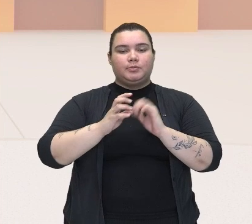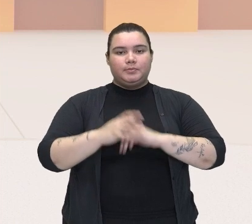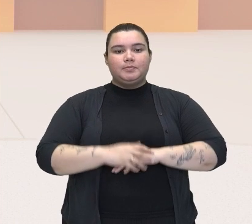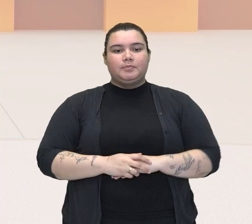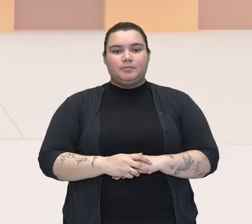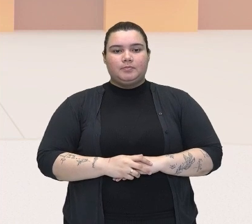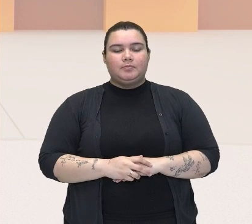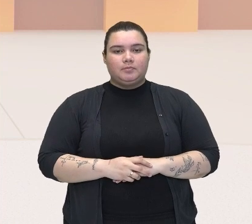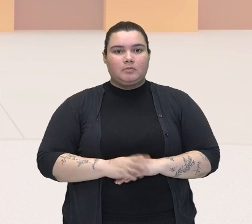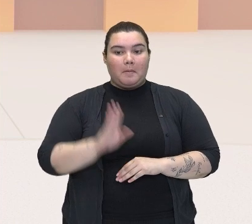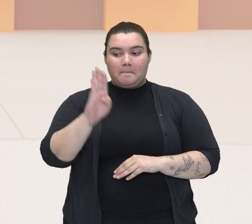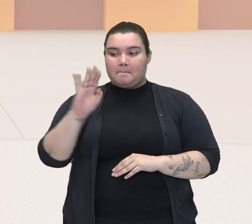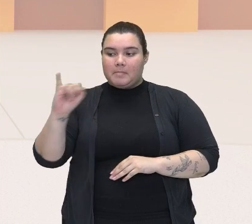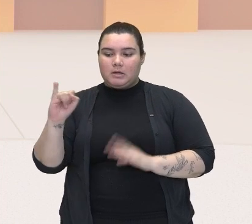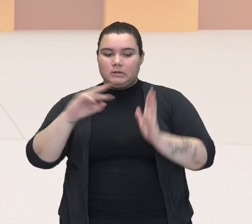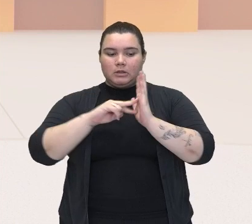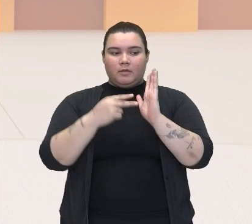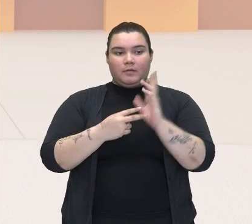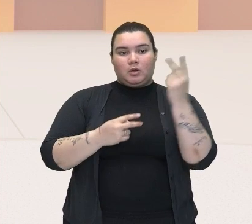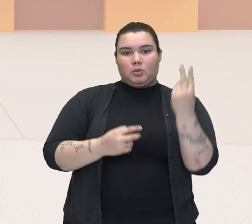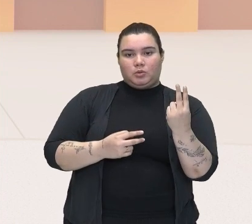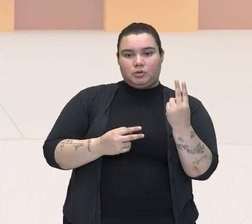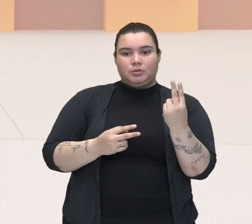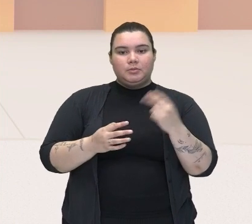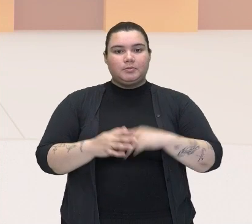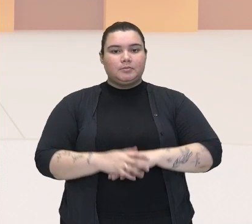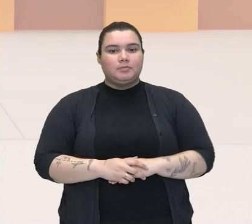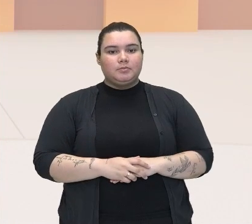partidos, bi-2, né?